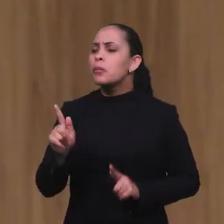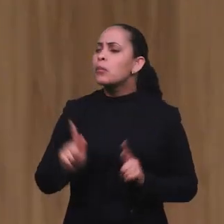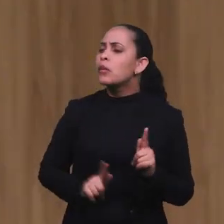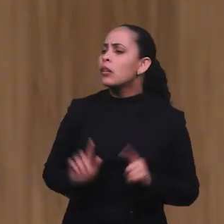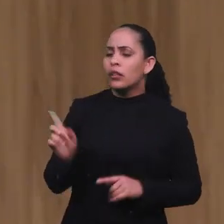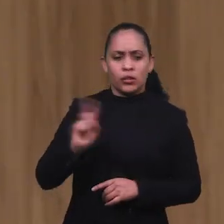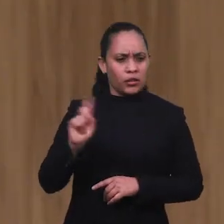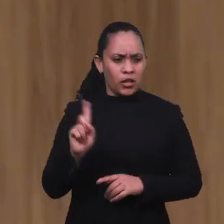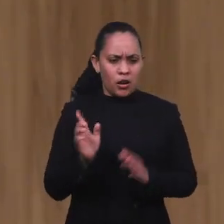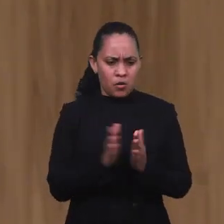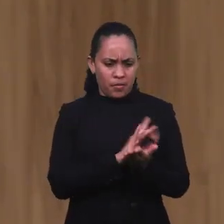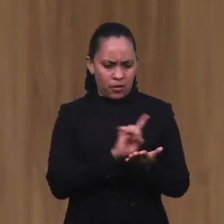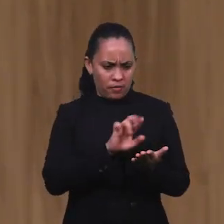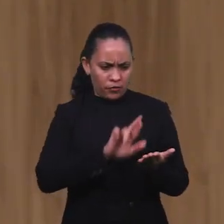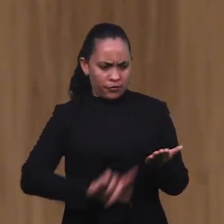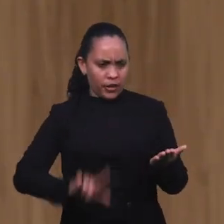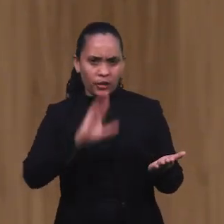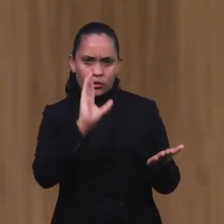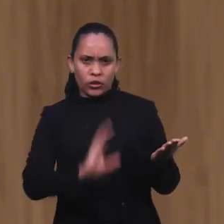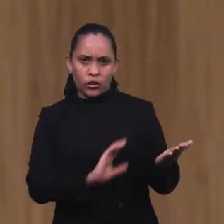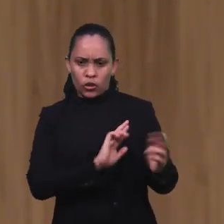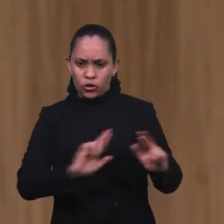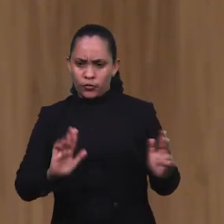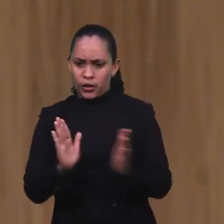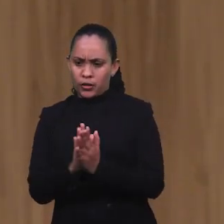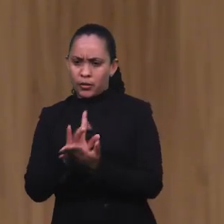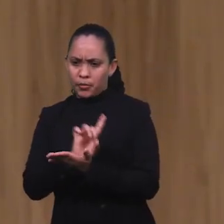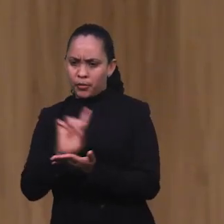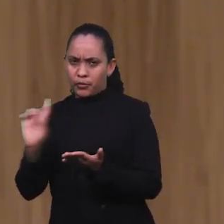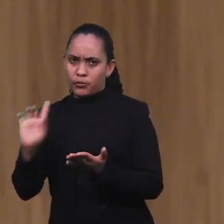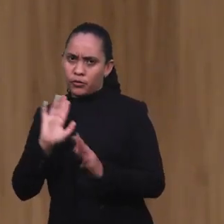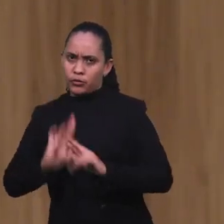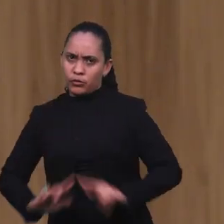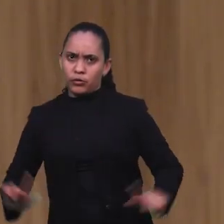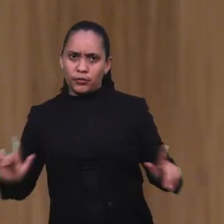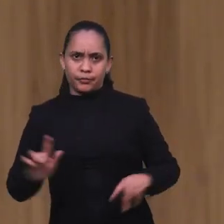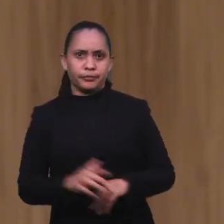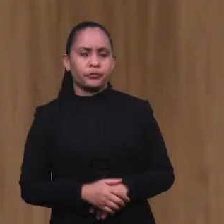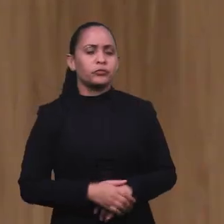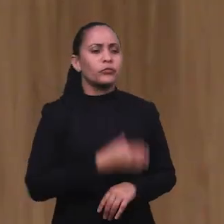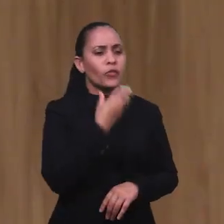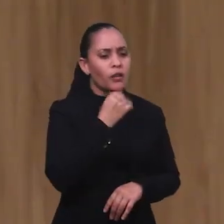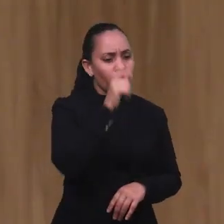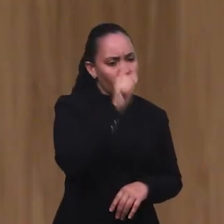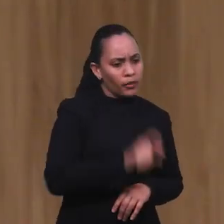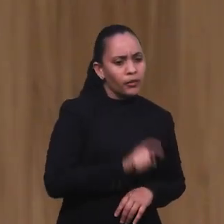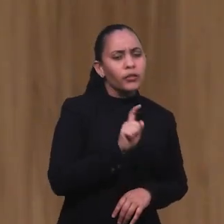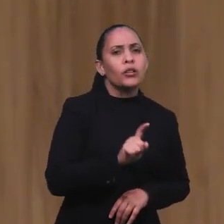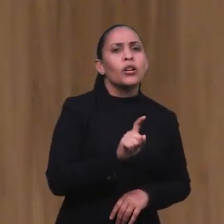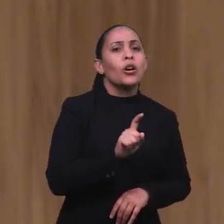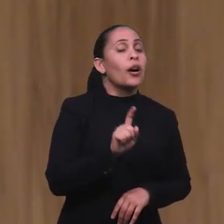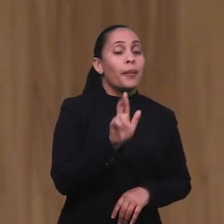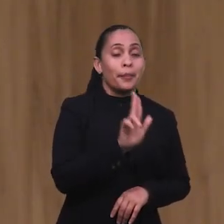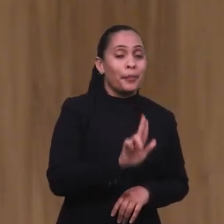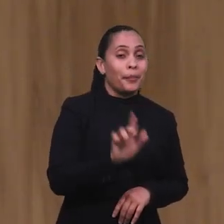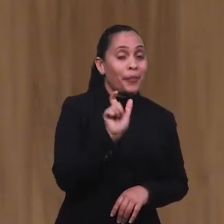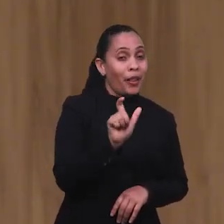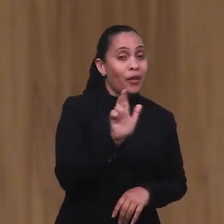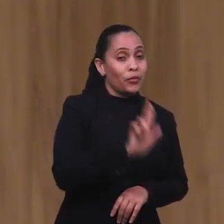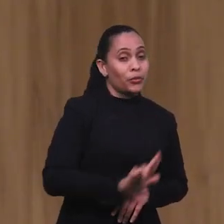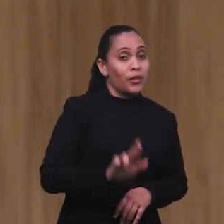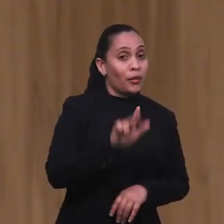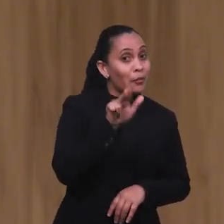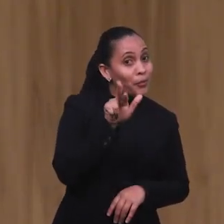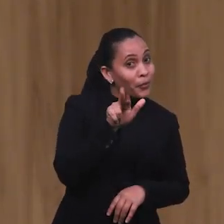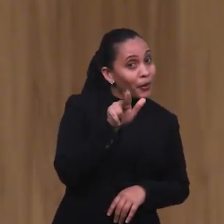é primo. Mas só que tem uma diferença, olha só. O grego, a palavra adelphos é usada para irmãos. E